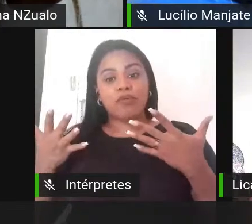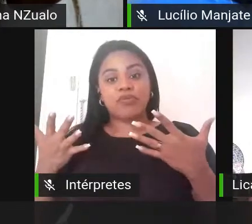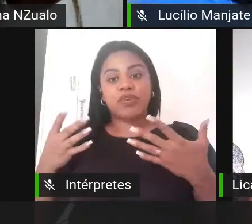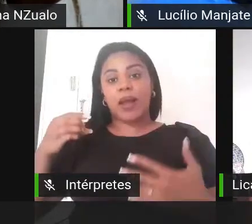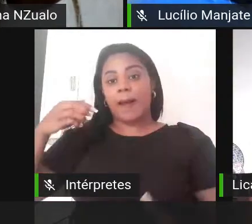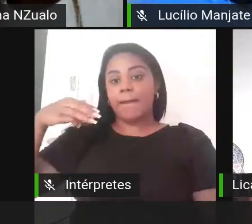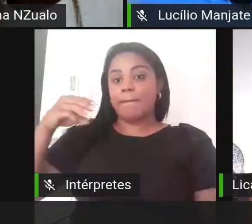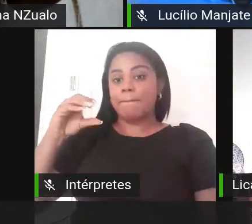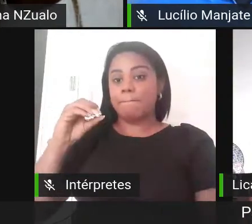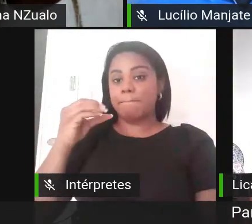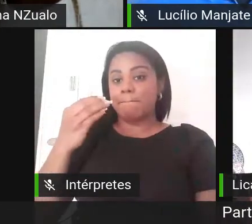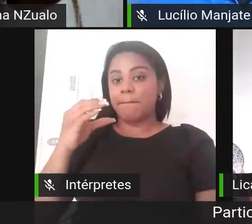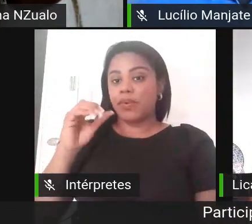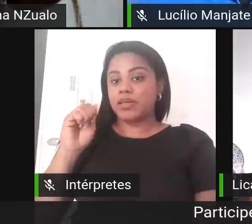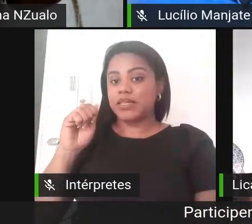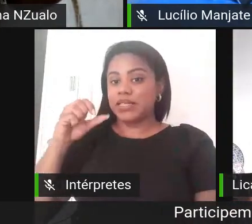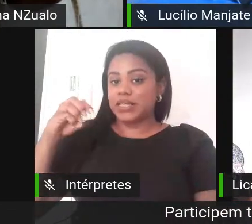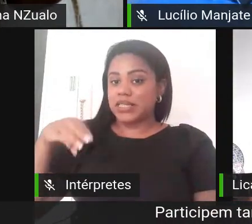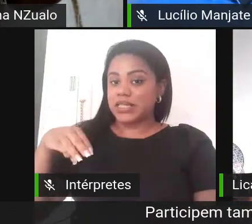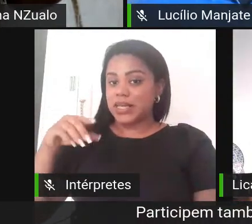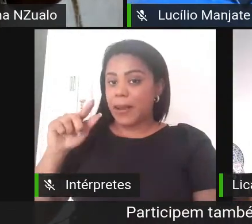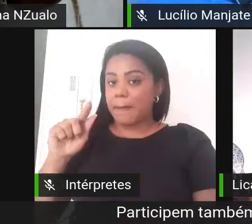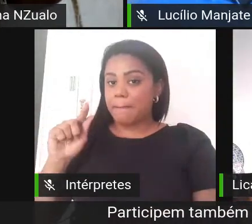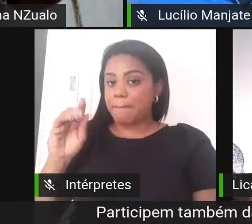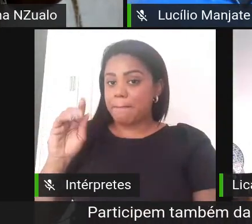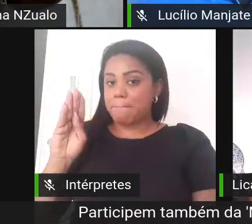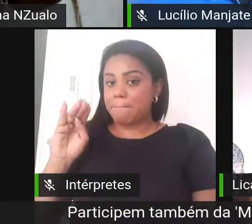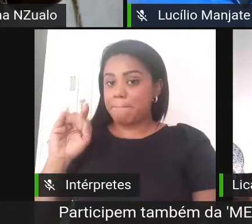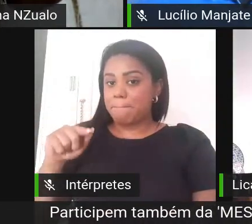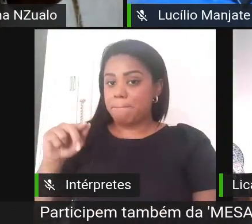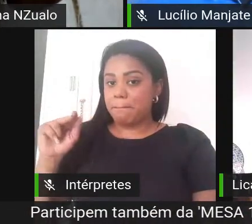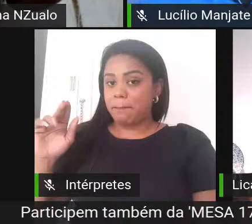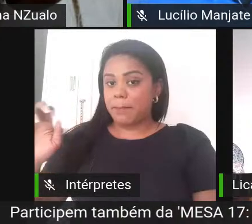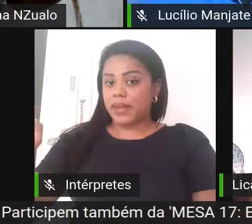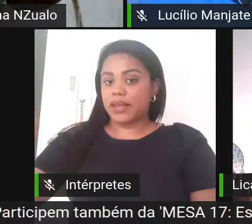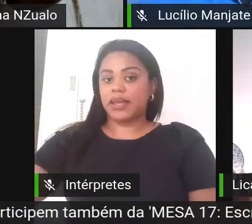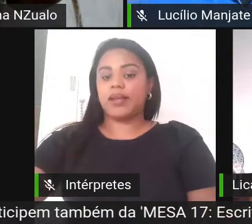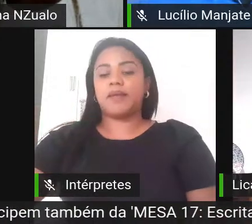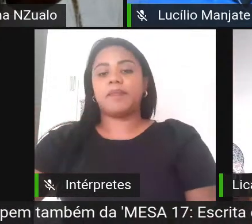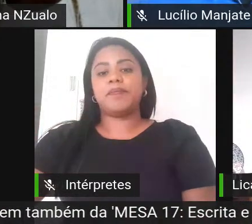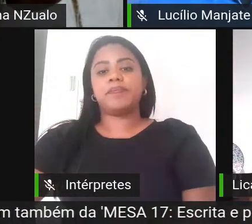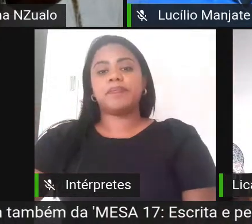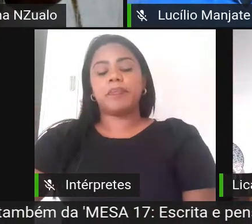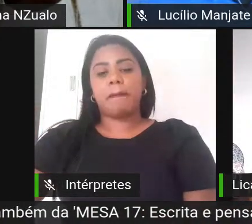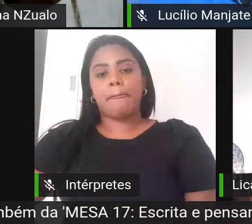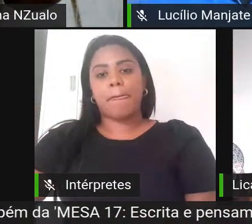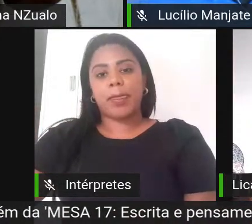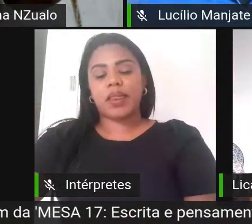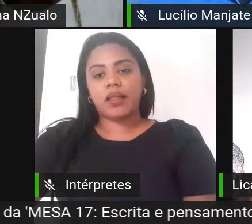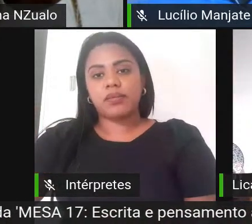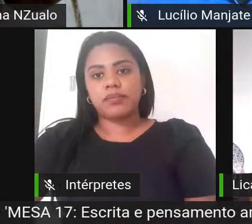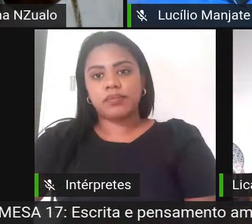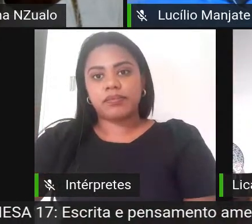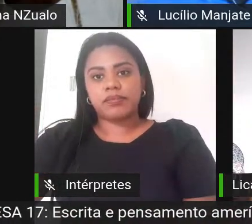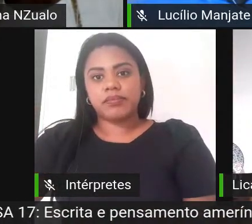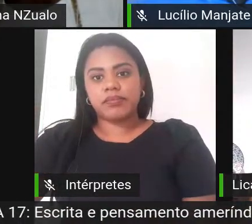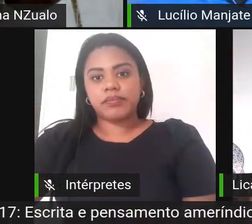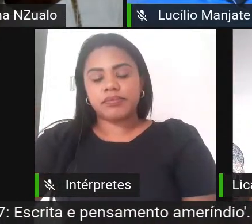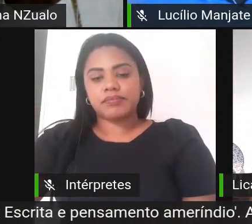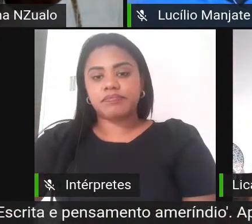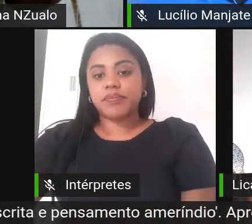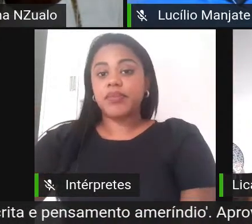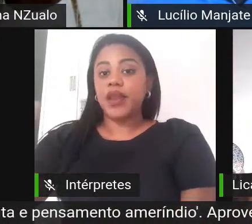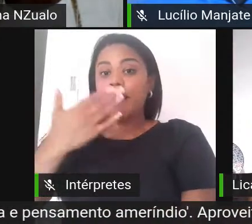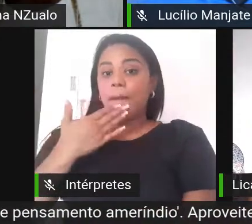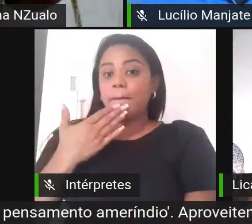Sugirei um livro da Paulina Chiziana, que é uma escritora já consagrada de muitos anos. Vou pedir também que sugira livro